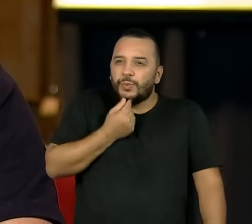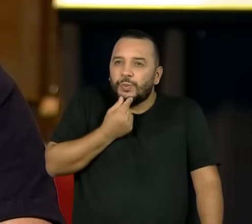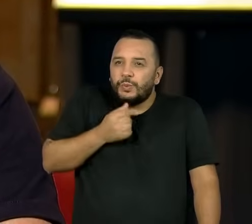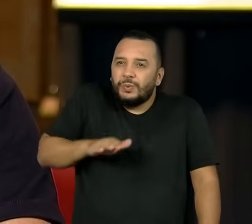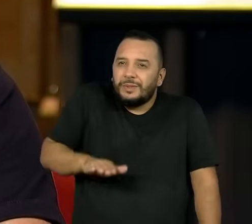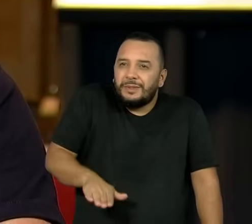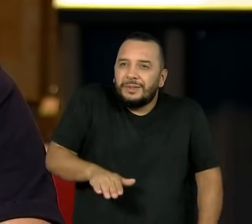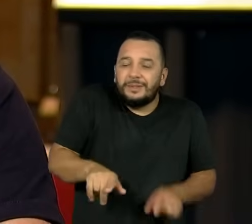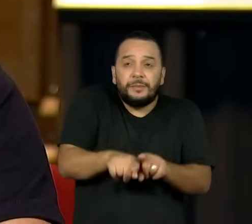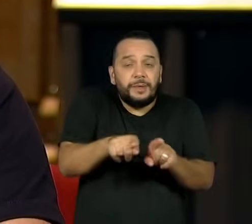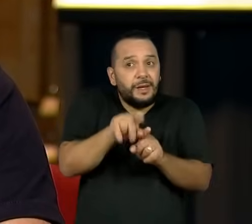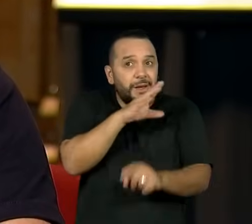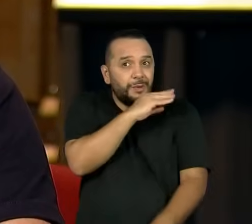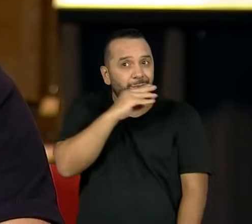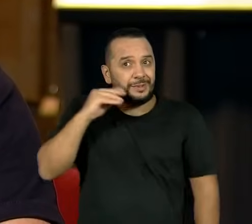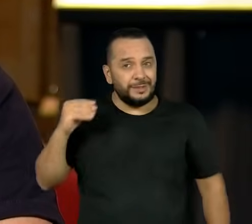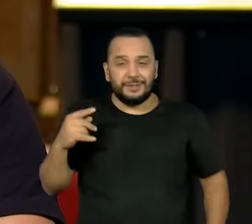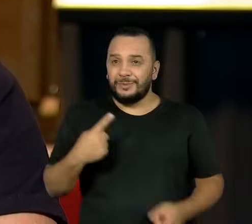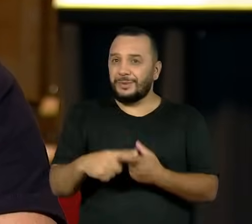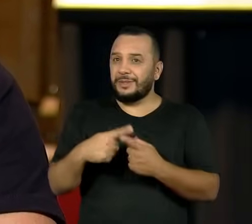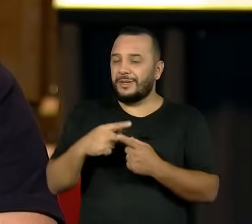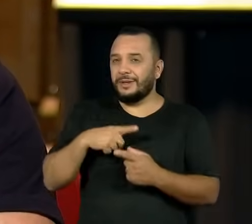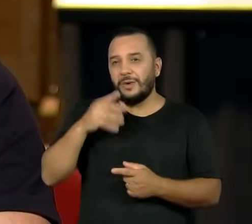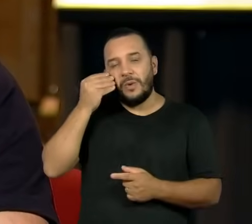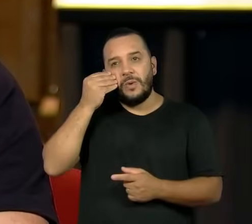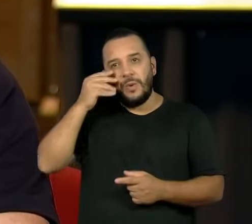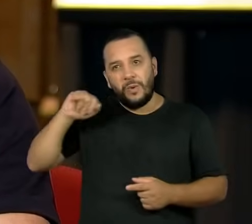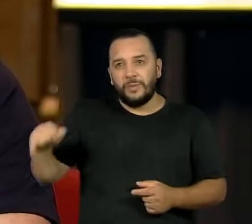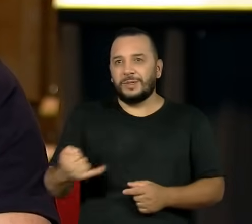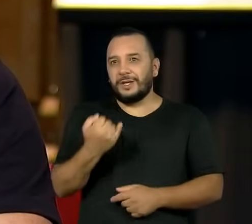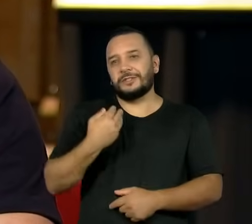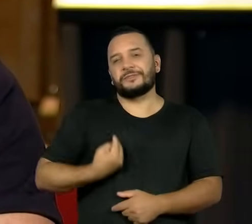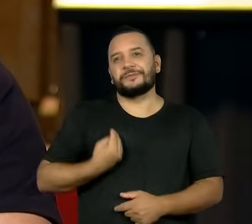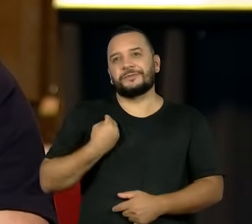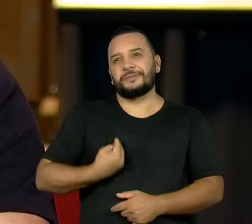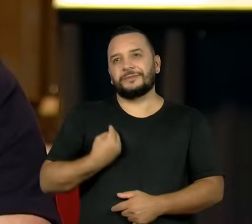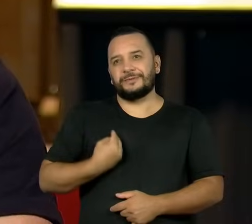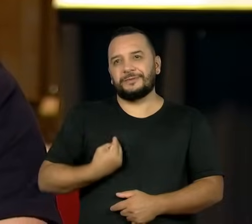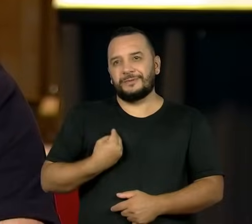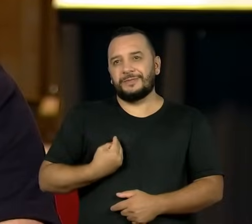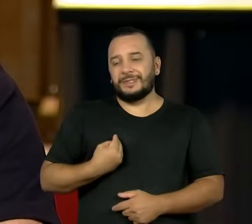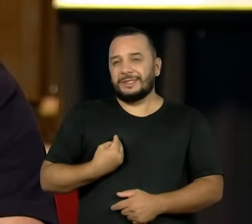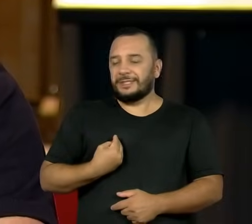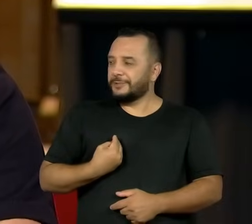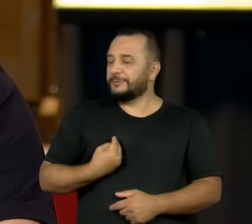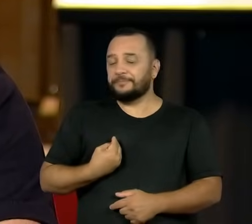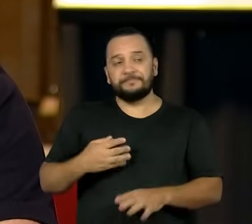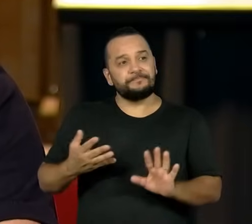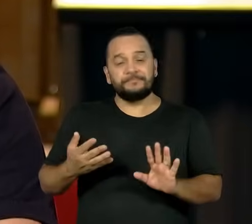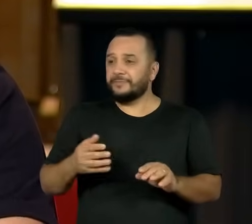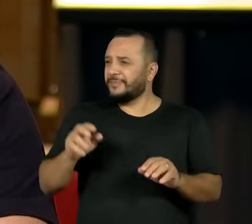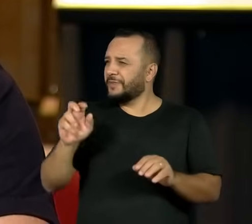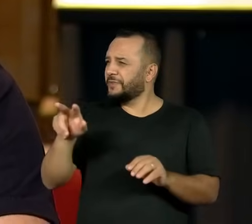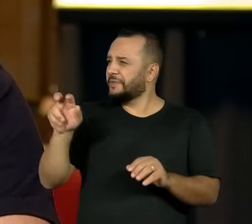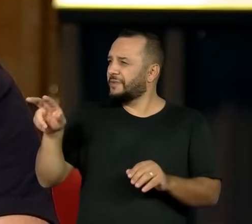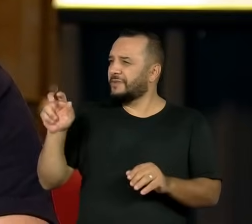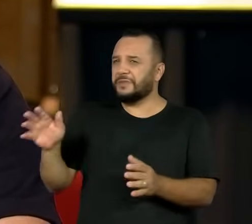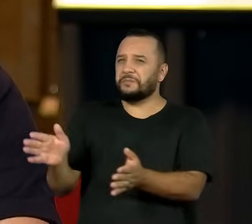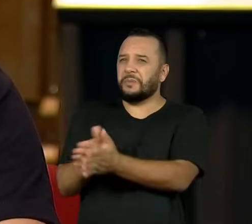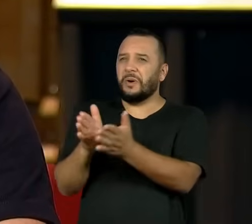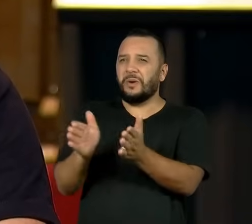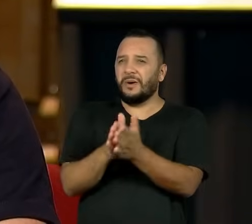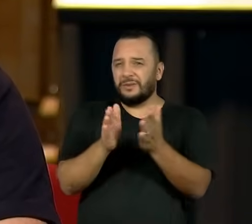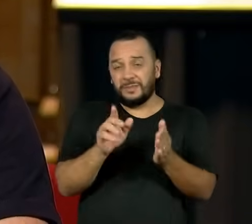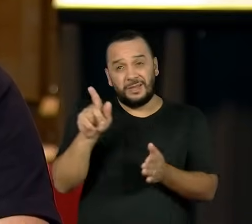pela oportunidade que isso gerou do convívio com muita pobreza. O sertão do Ceará é muito pobre,